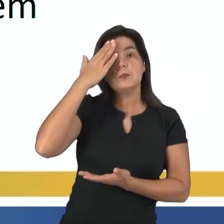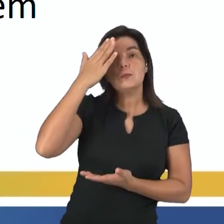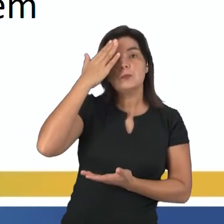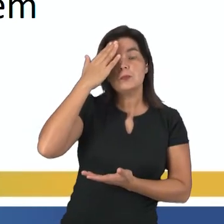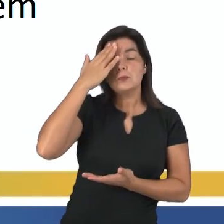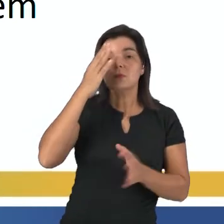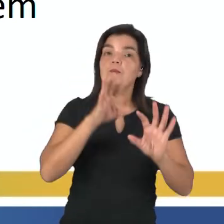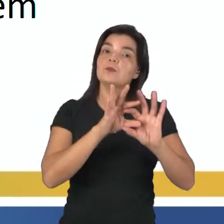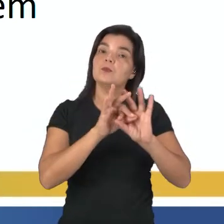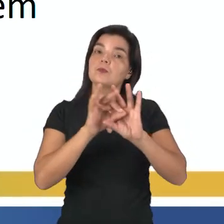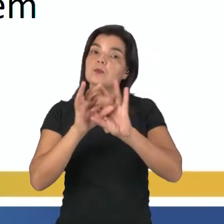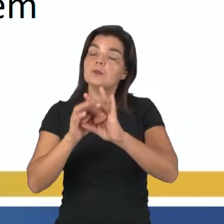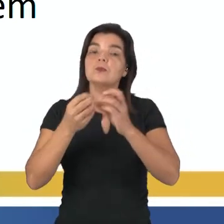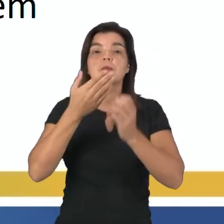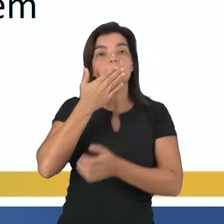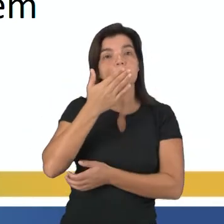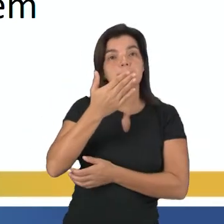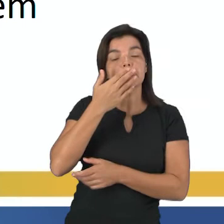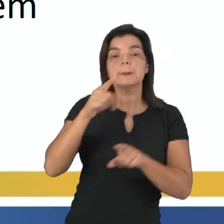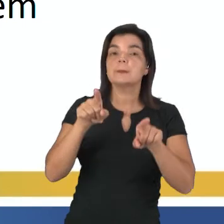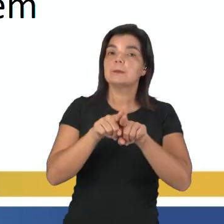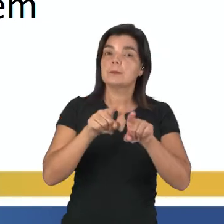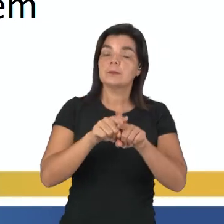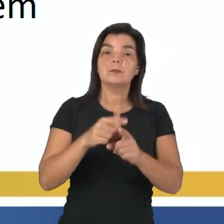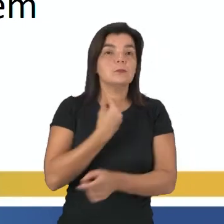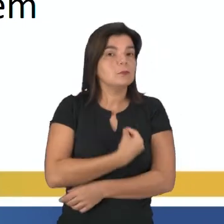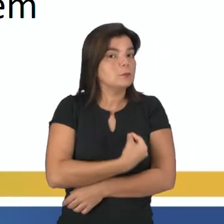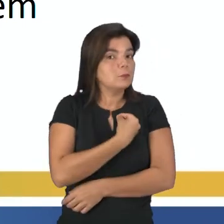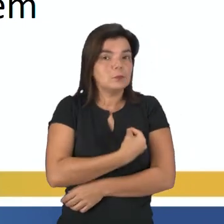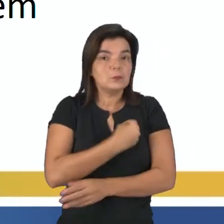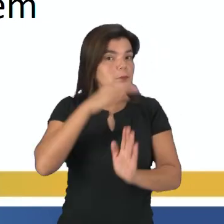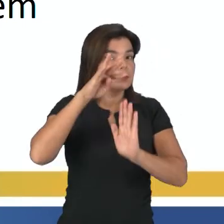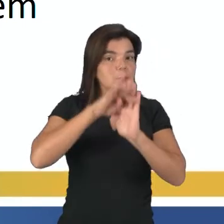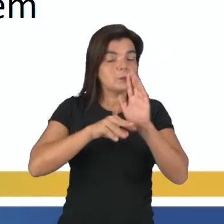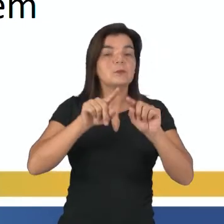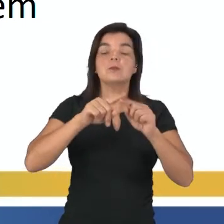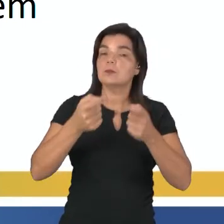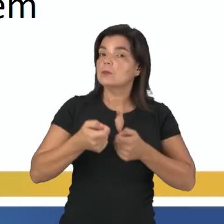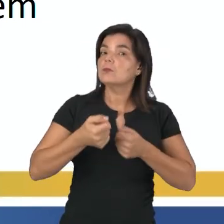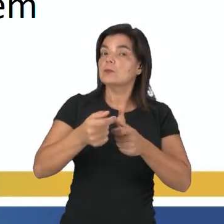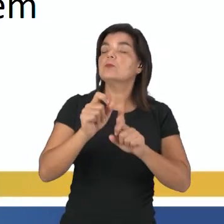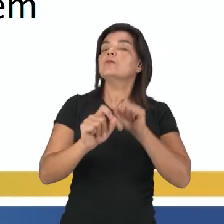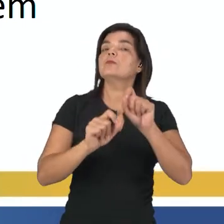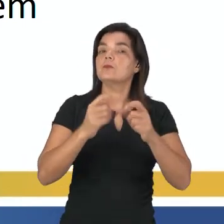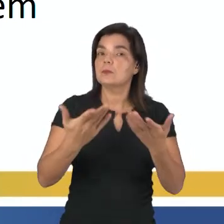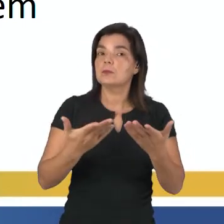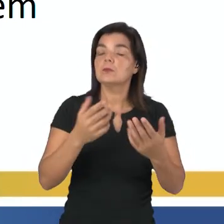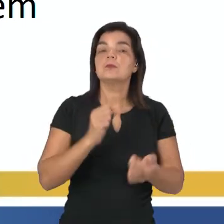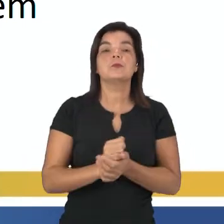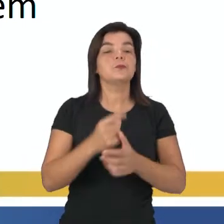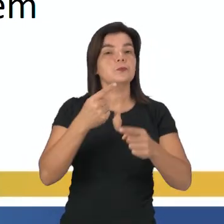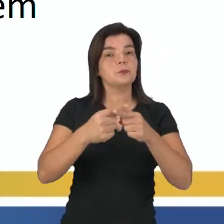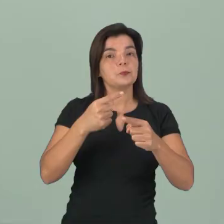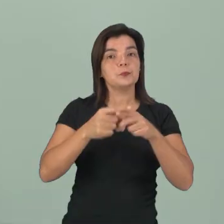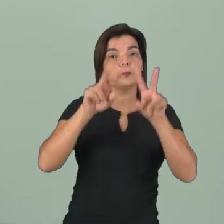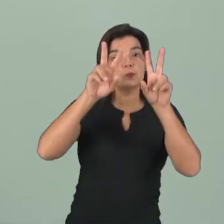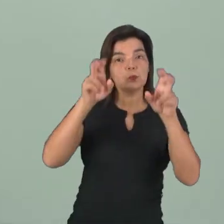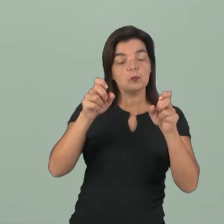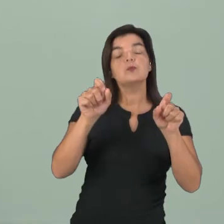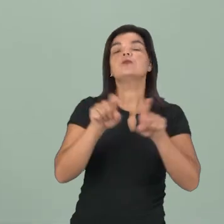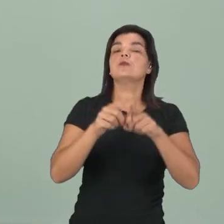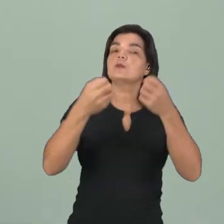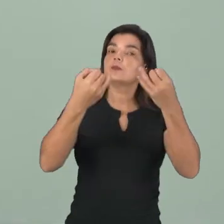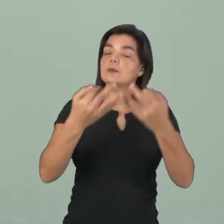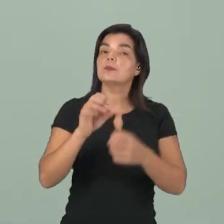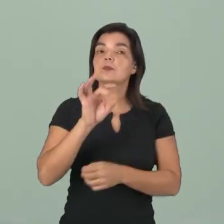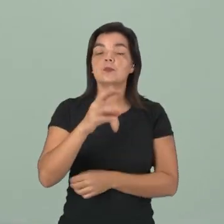acordo com o contexto que se pede, né? Isso aqui não está presente no texto, mas o texto sugere que seja assim, porque o assunto está tratando